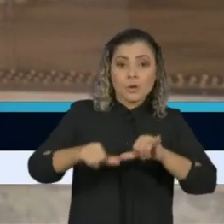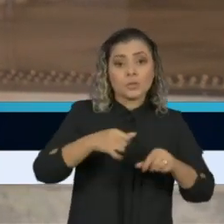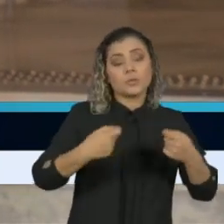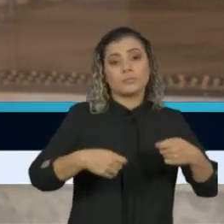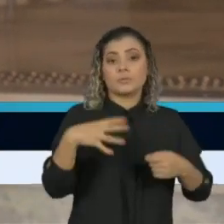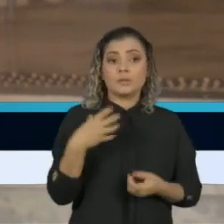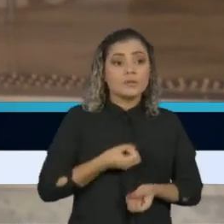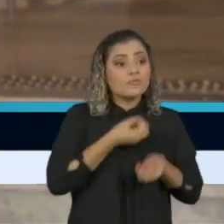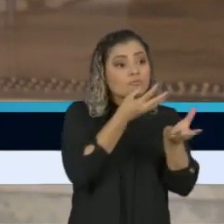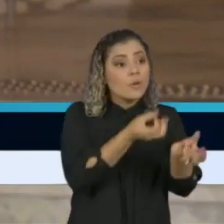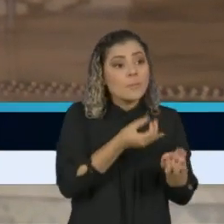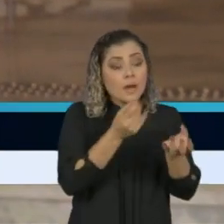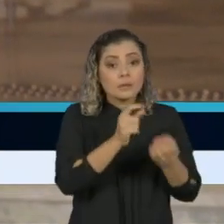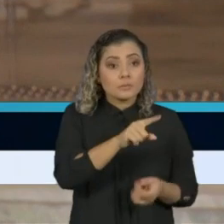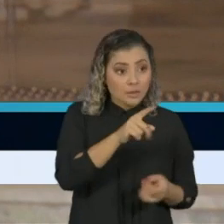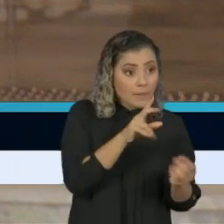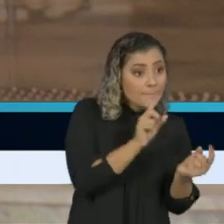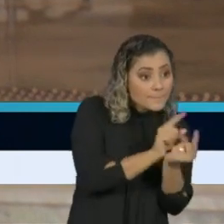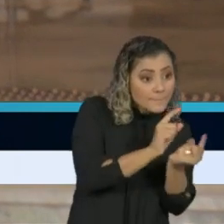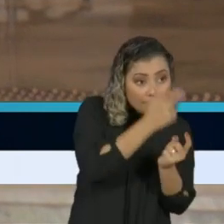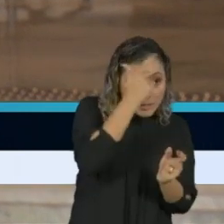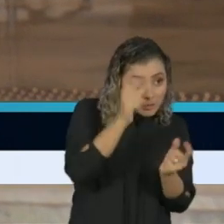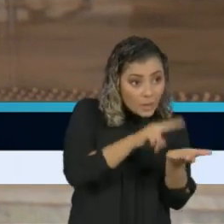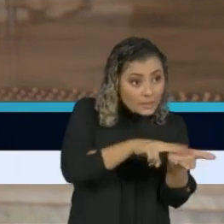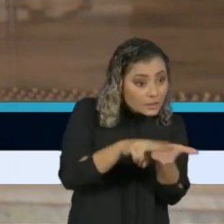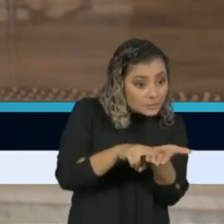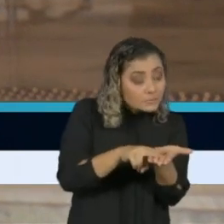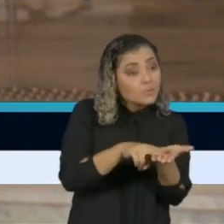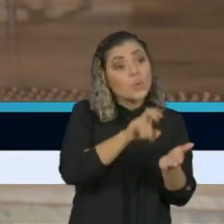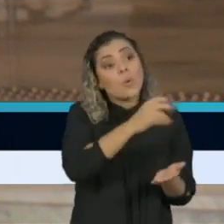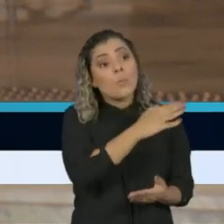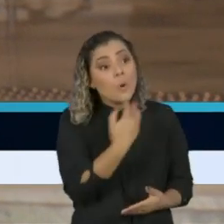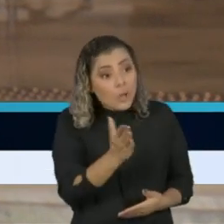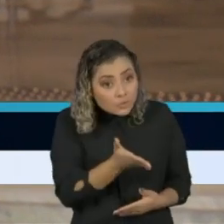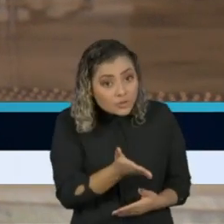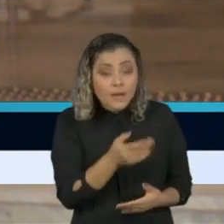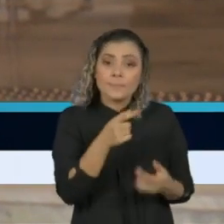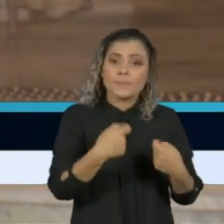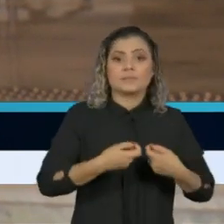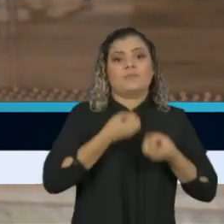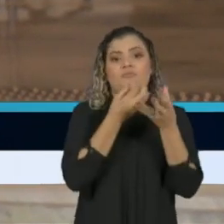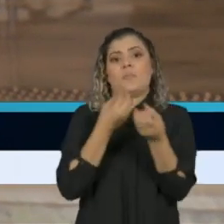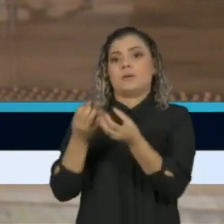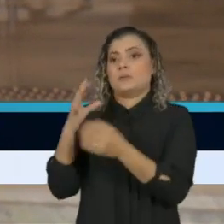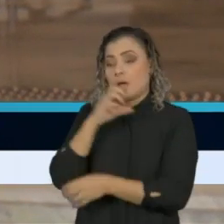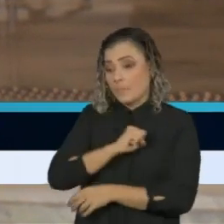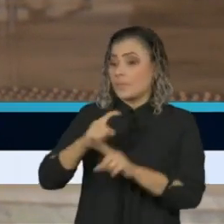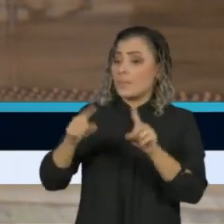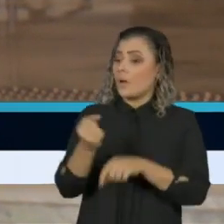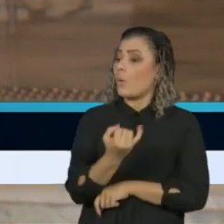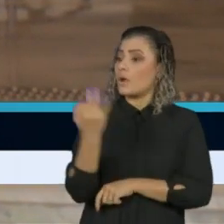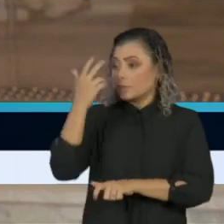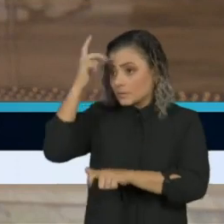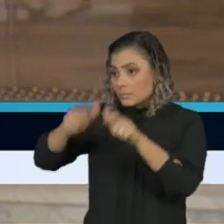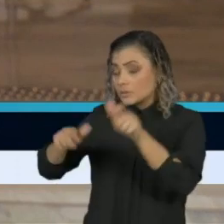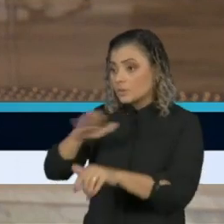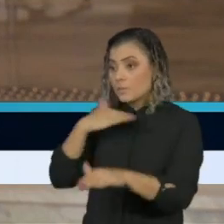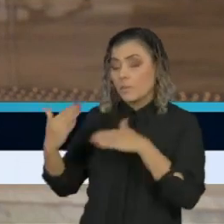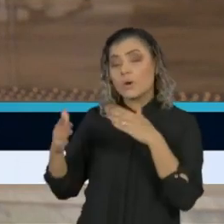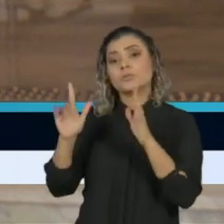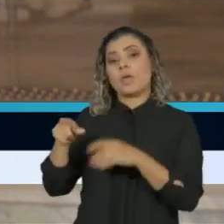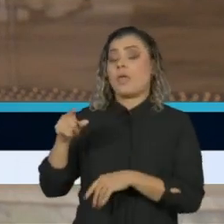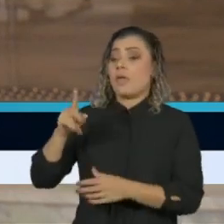informados a todo momento se o que era paciente foi a óbito, para que isso aconteça. O impacto do número de óbitos é importantíssimo, que é o